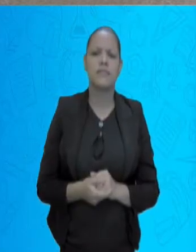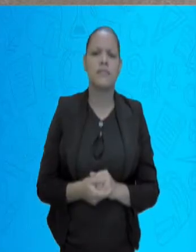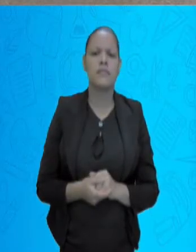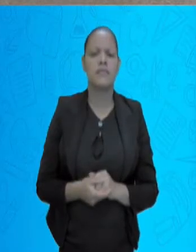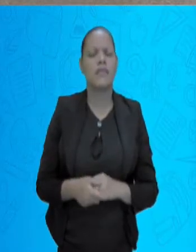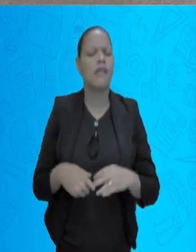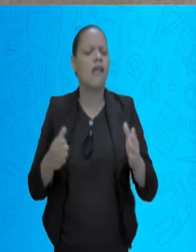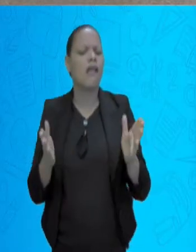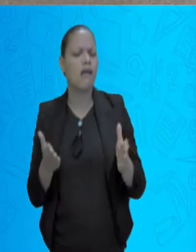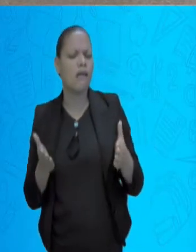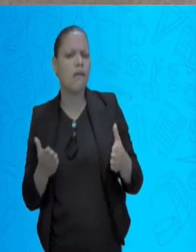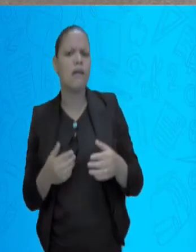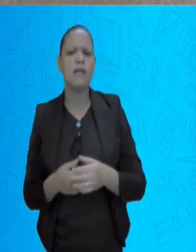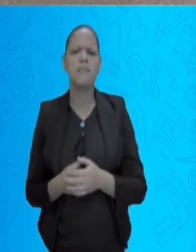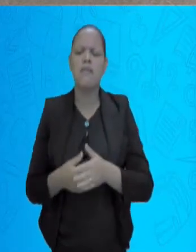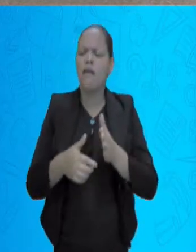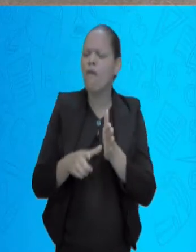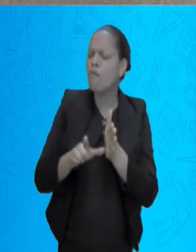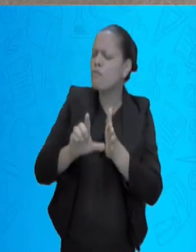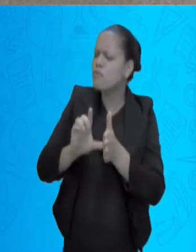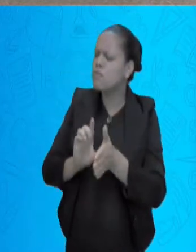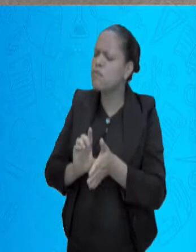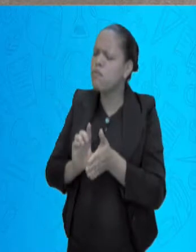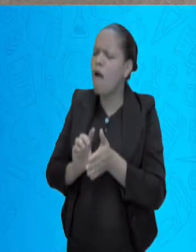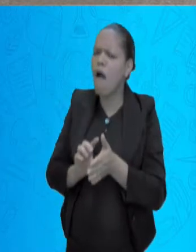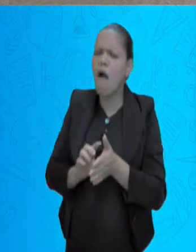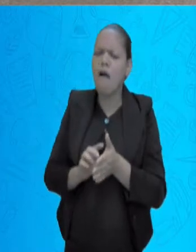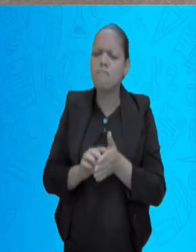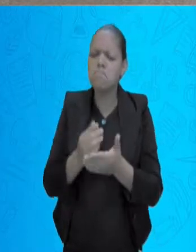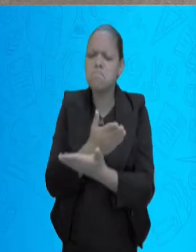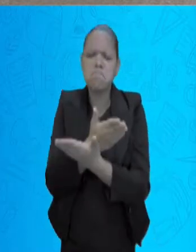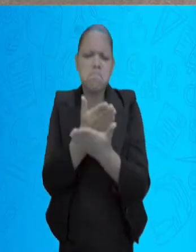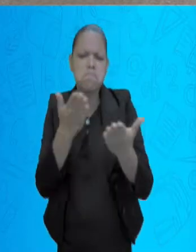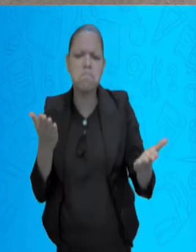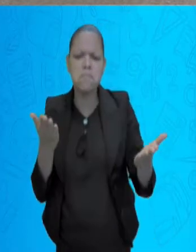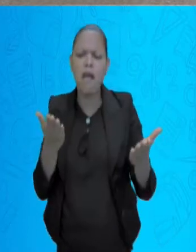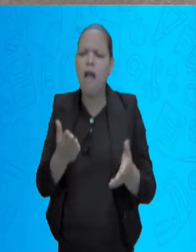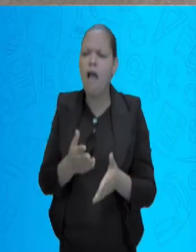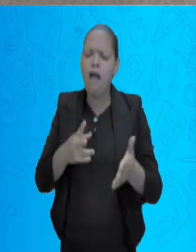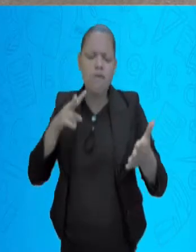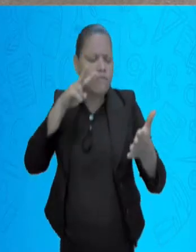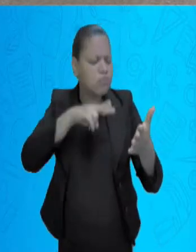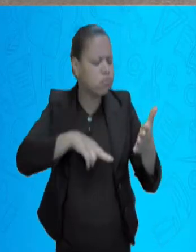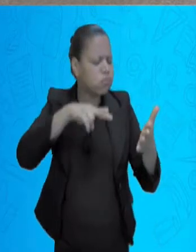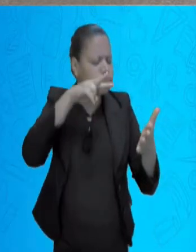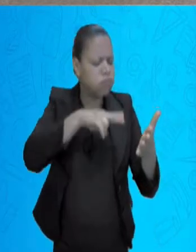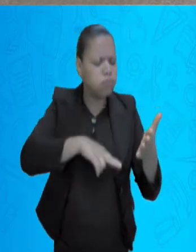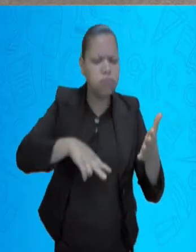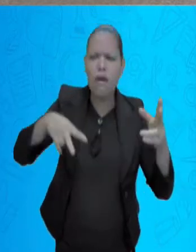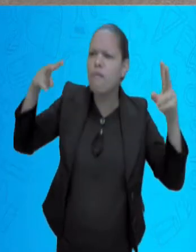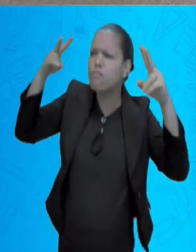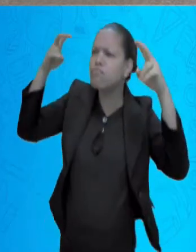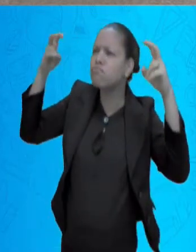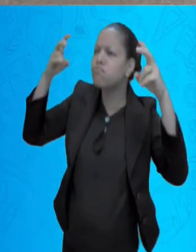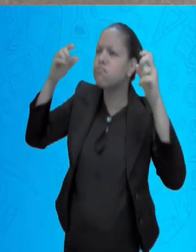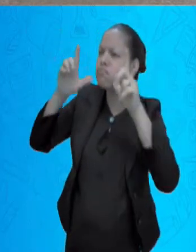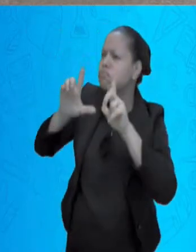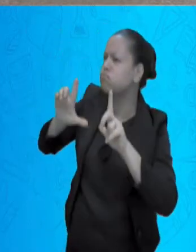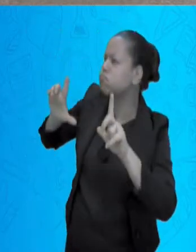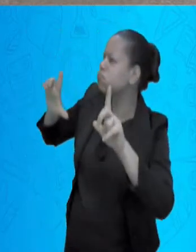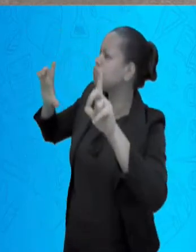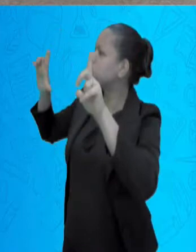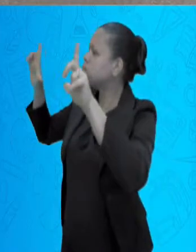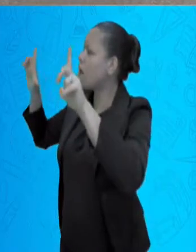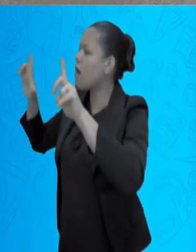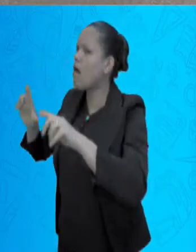de nós lermos os tópicos do slide, vamos imaginar uma